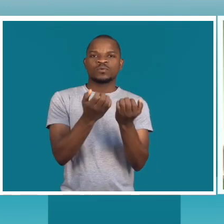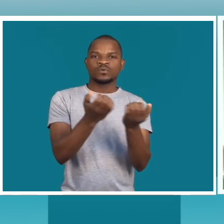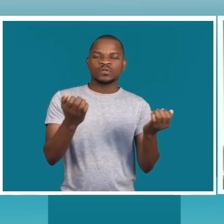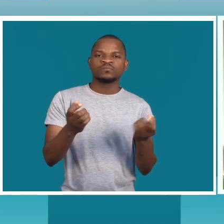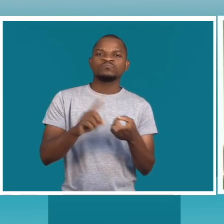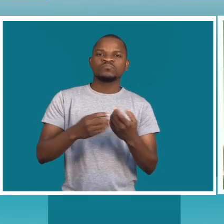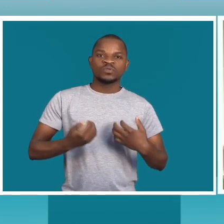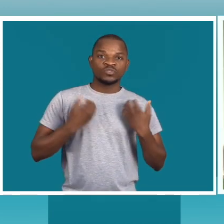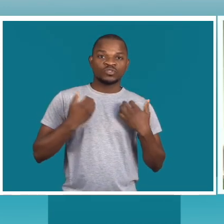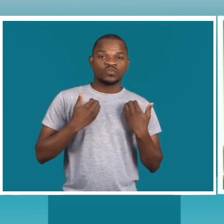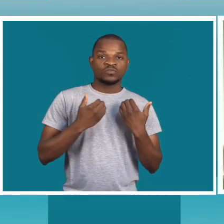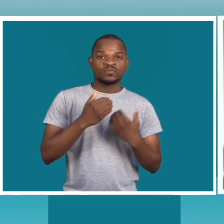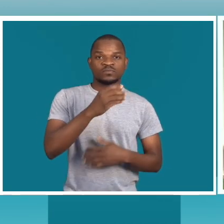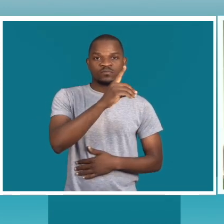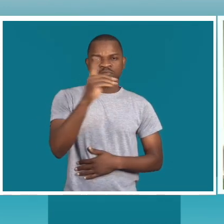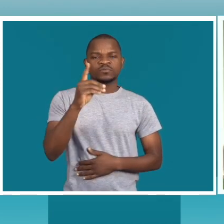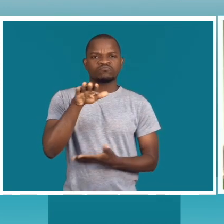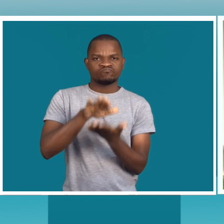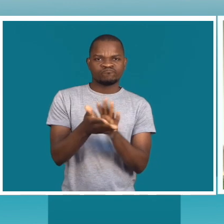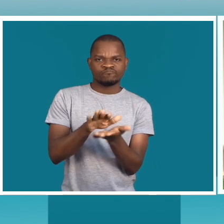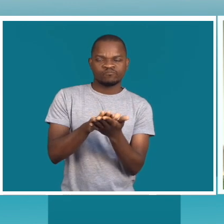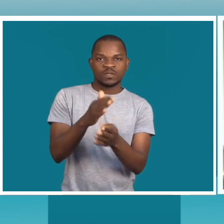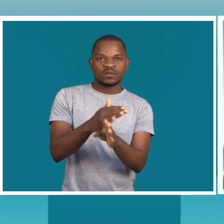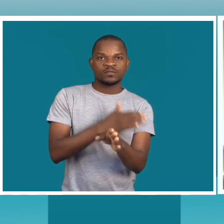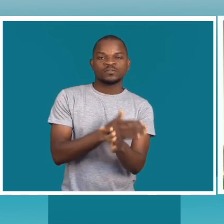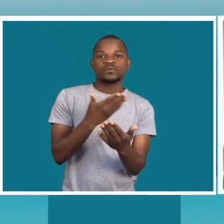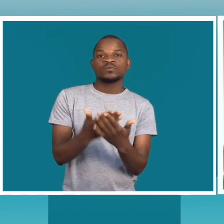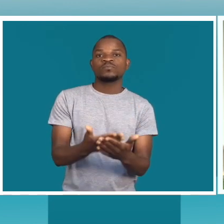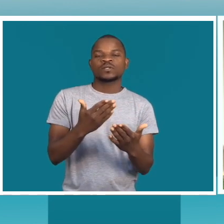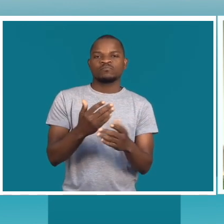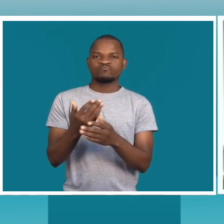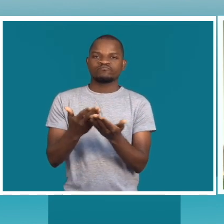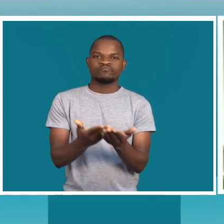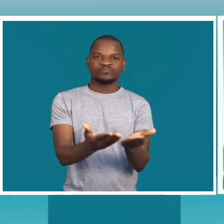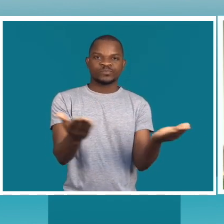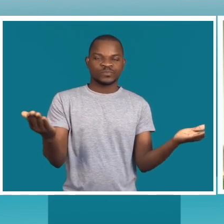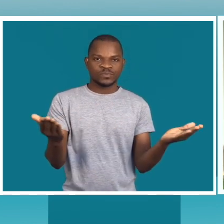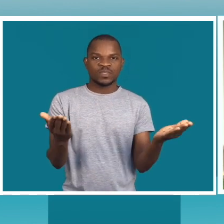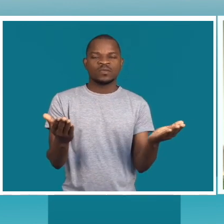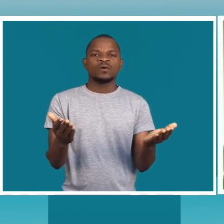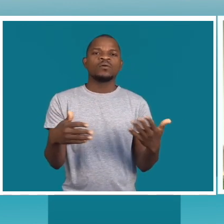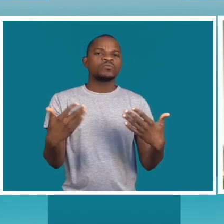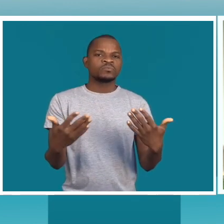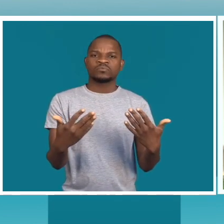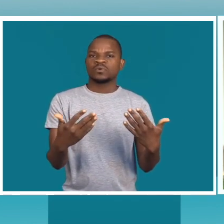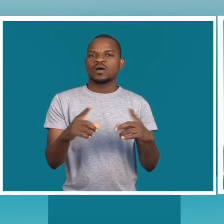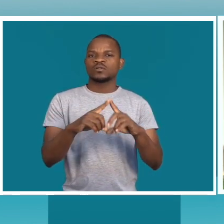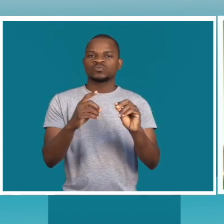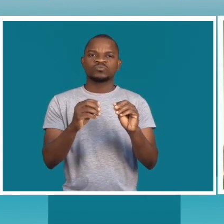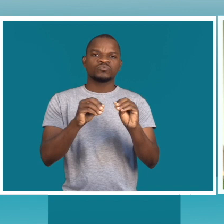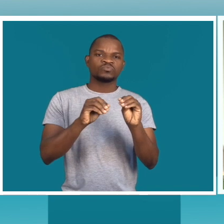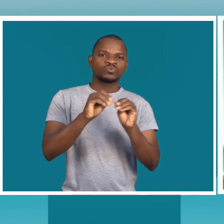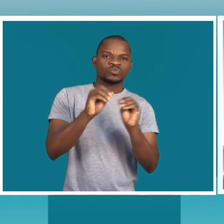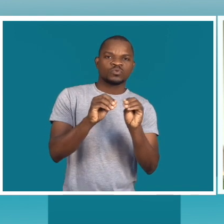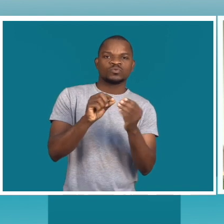crianças jovens com deficiência têm estado a preparar-se por forma que possam apresentar-se efetivamente nestes